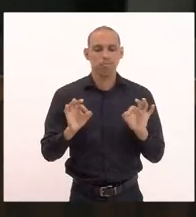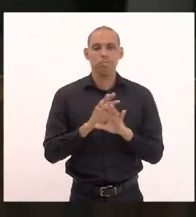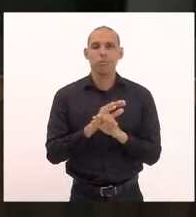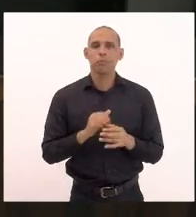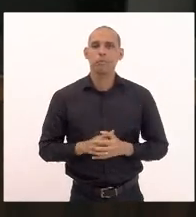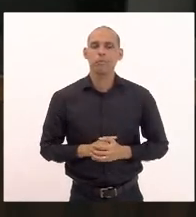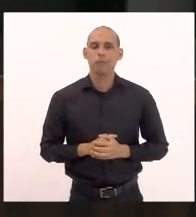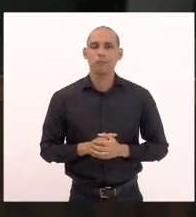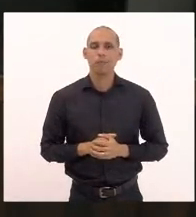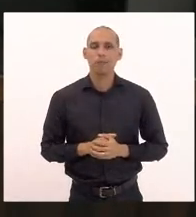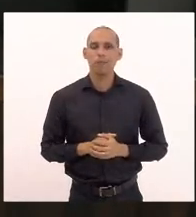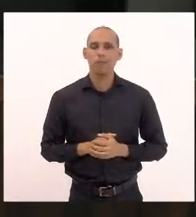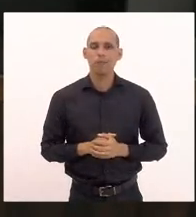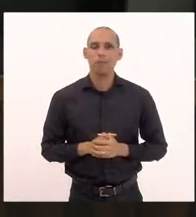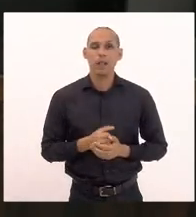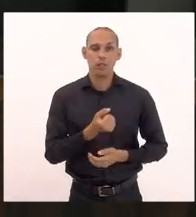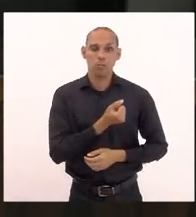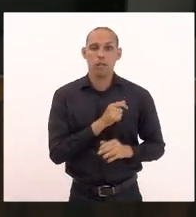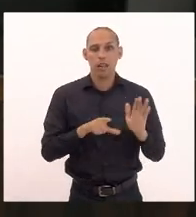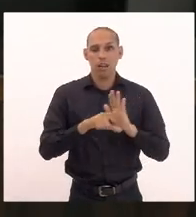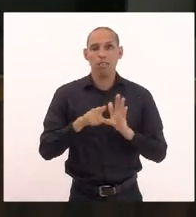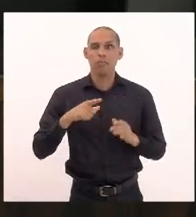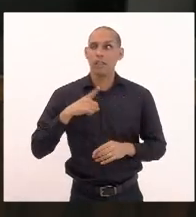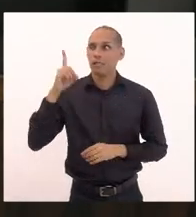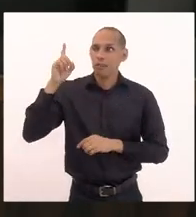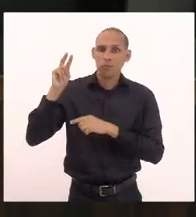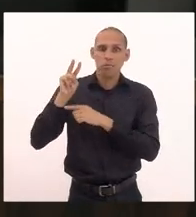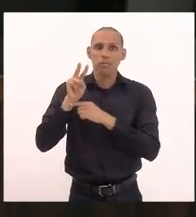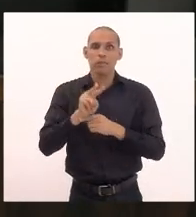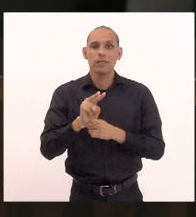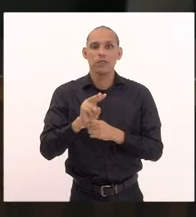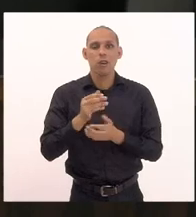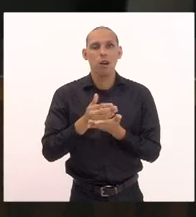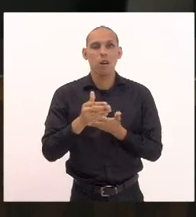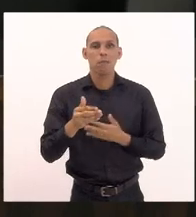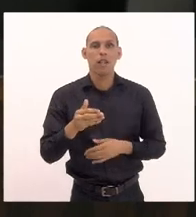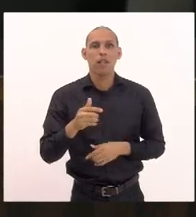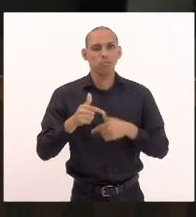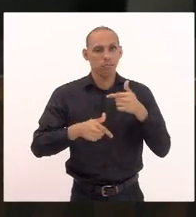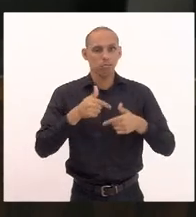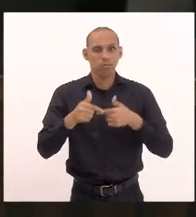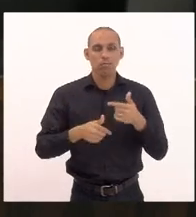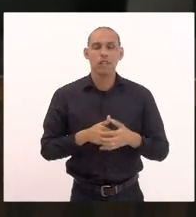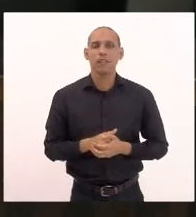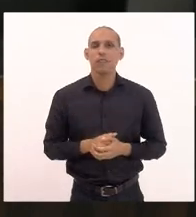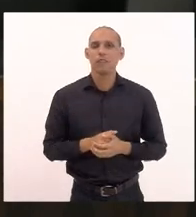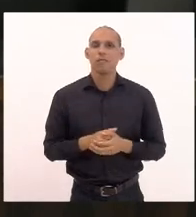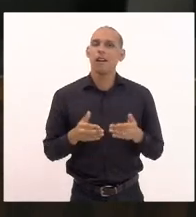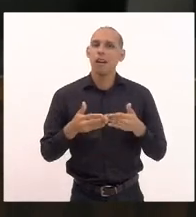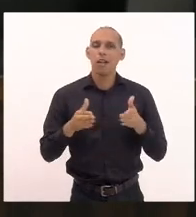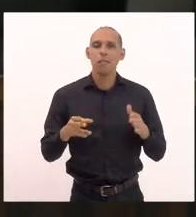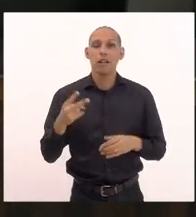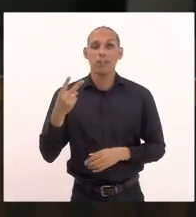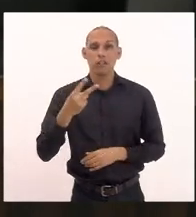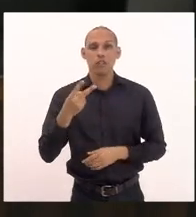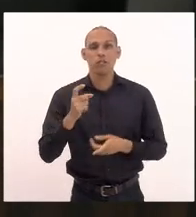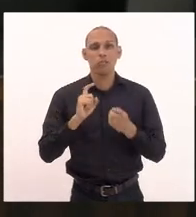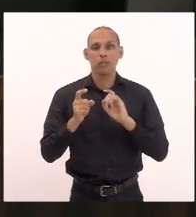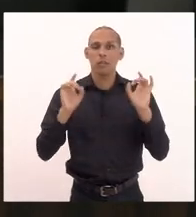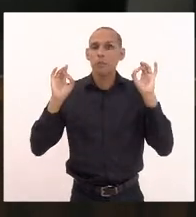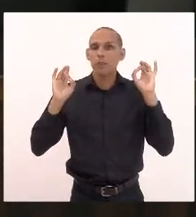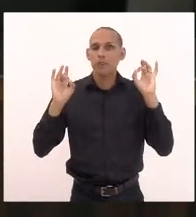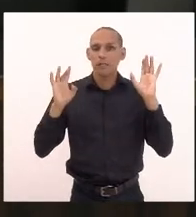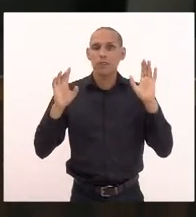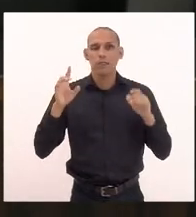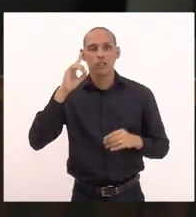encerrada. Havendo o número legal sobre a proteção de Deus, iniciamos os nossos trabalhos. Está aberta a segunda sessão